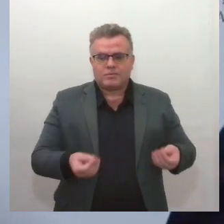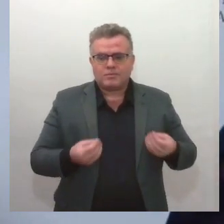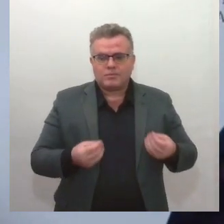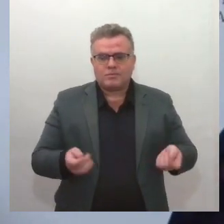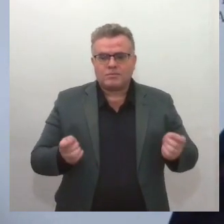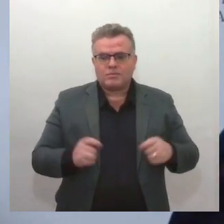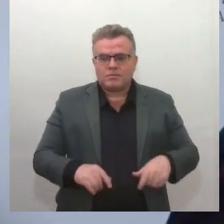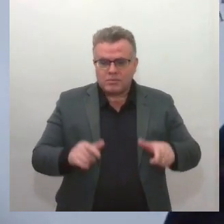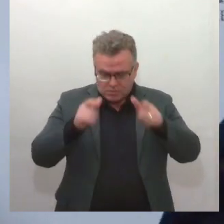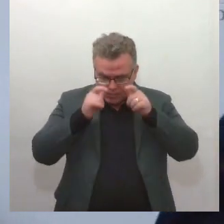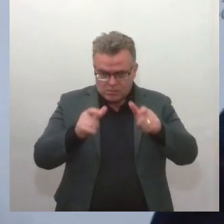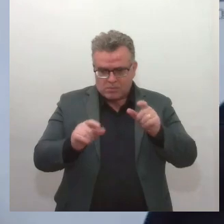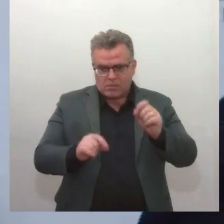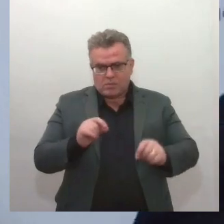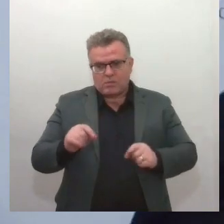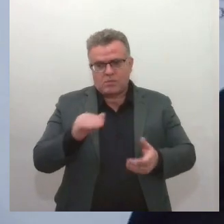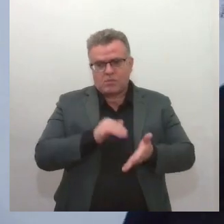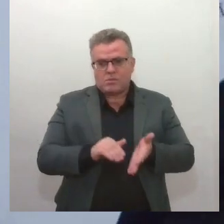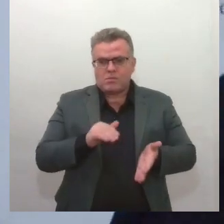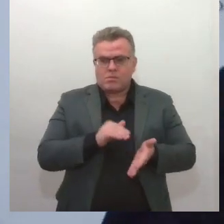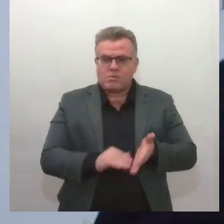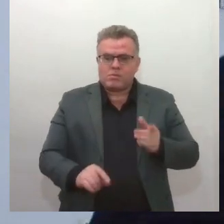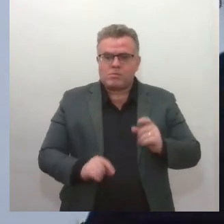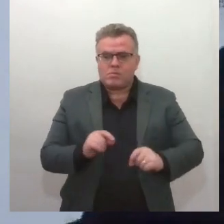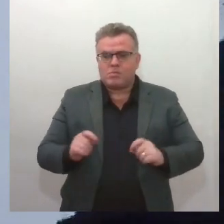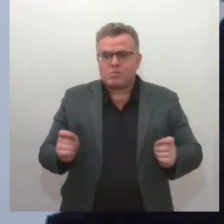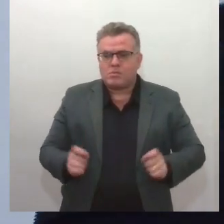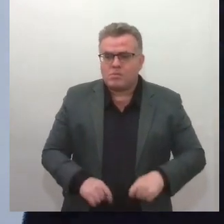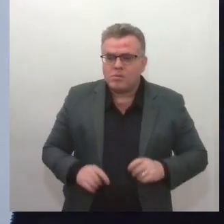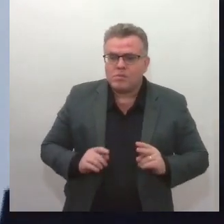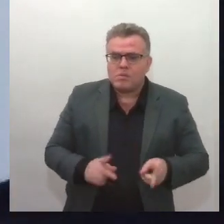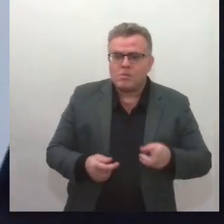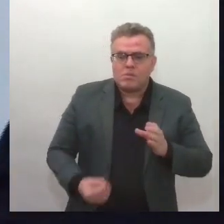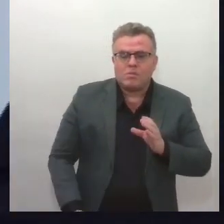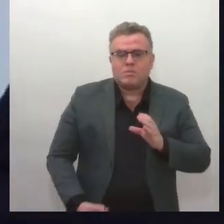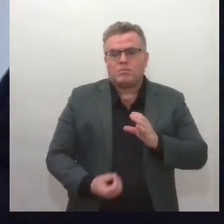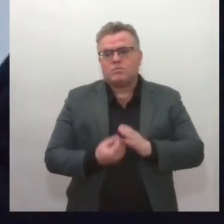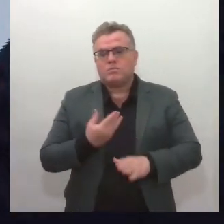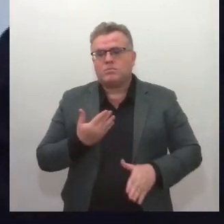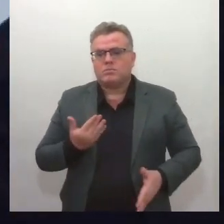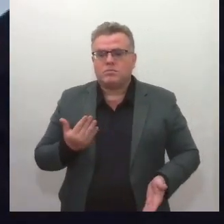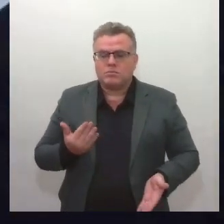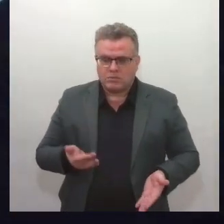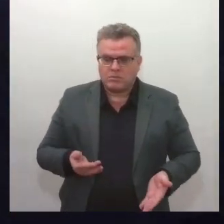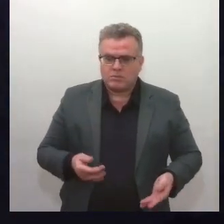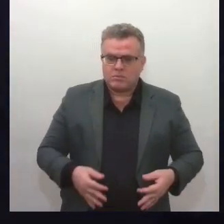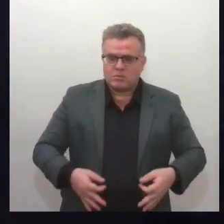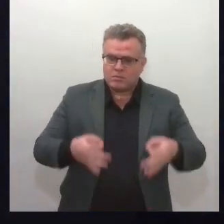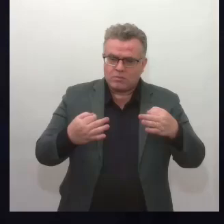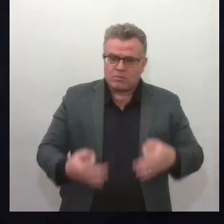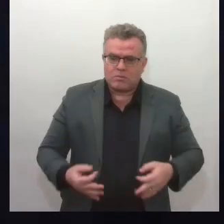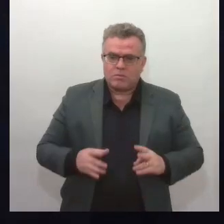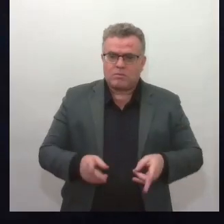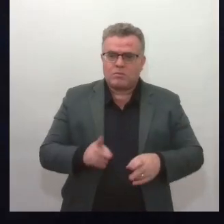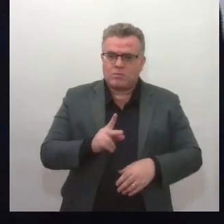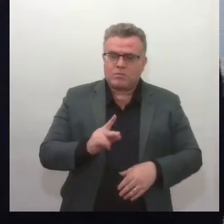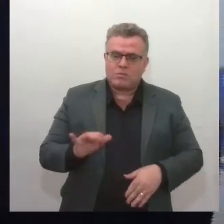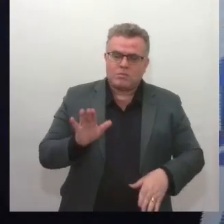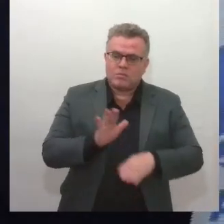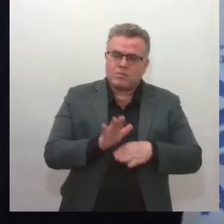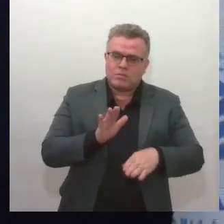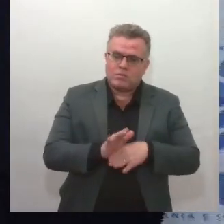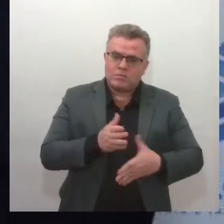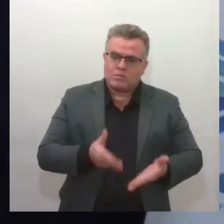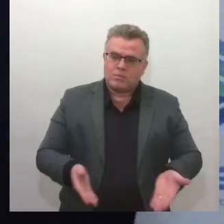né, na implantação, né, dessa escola, que com certeza vai contribuir muito para o processo de retomada